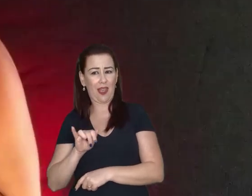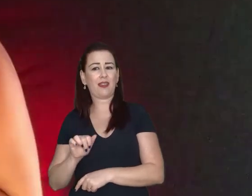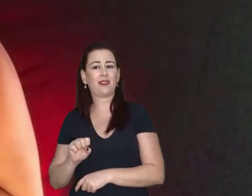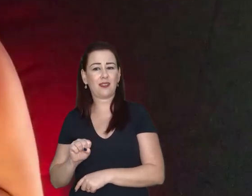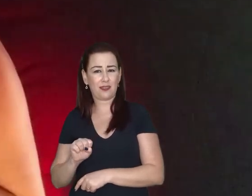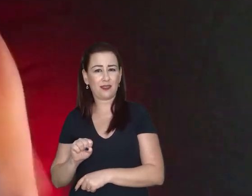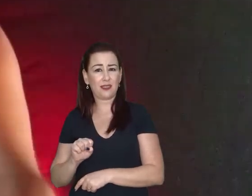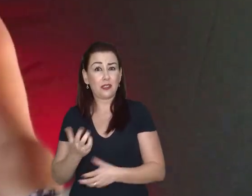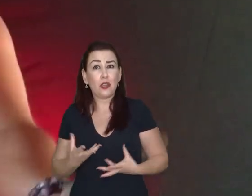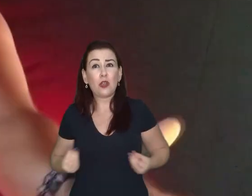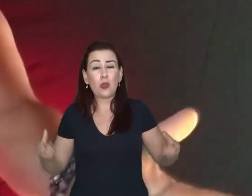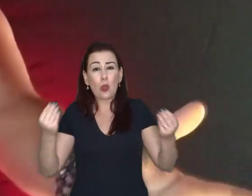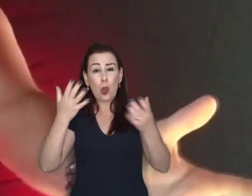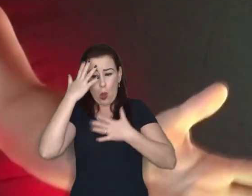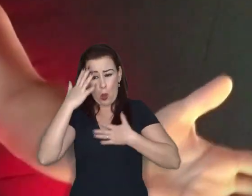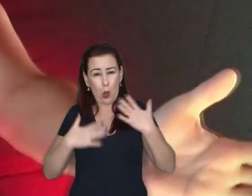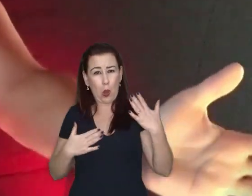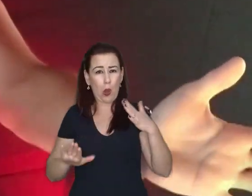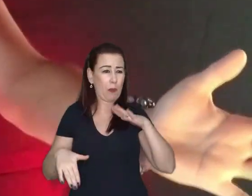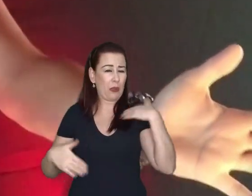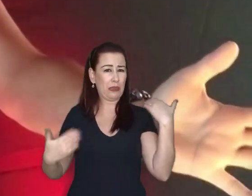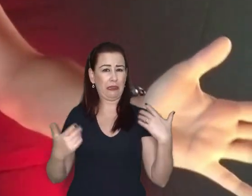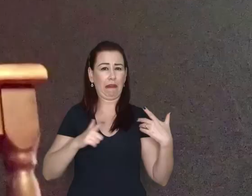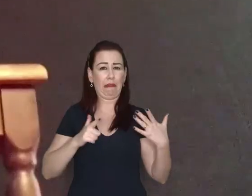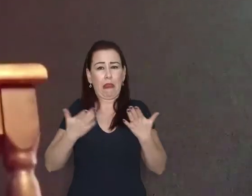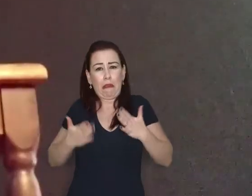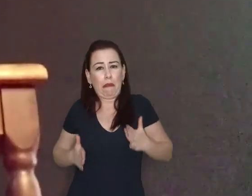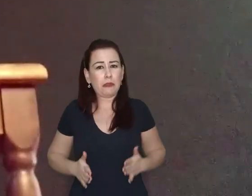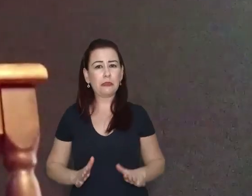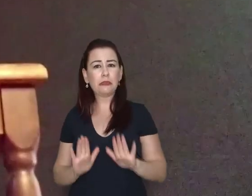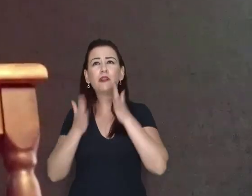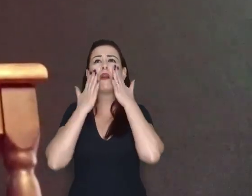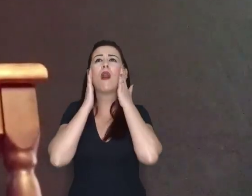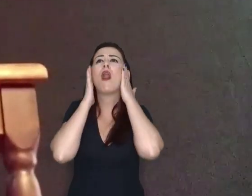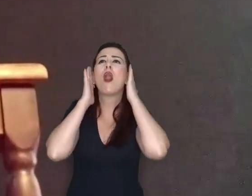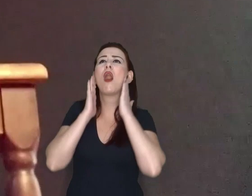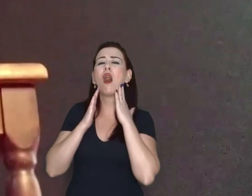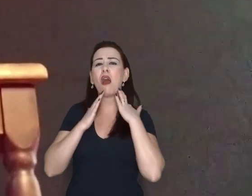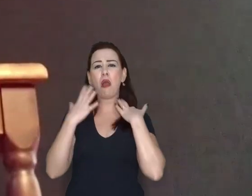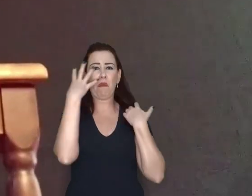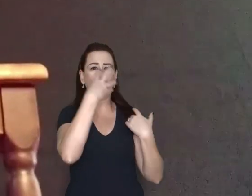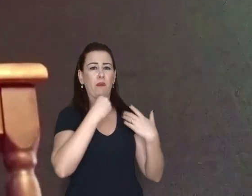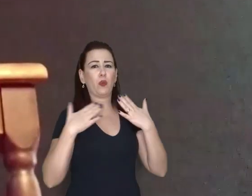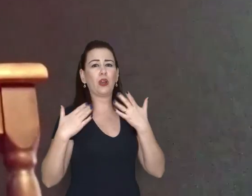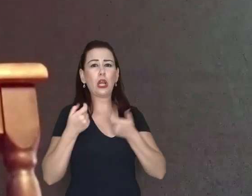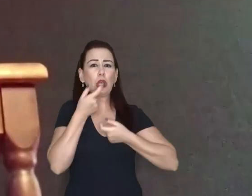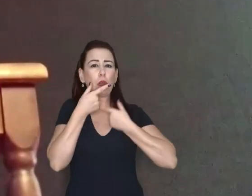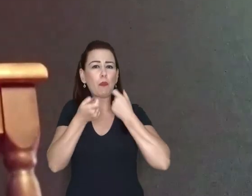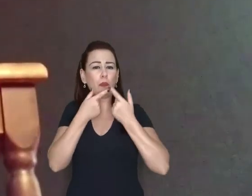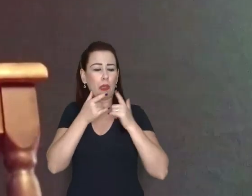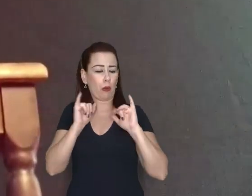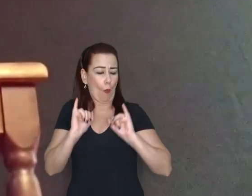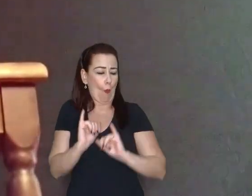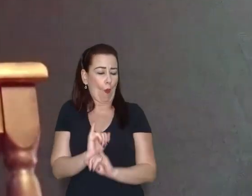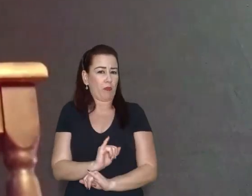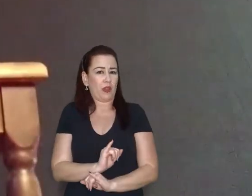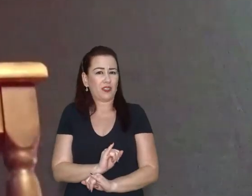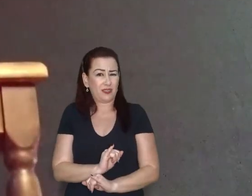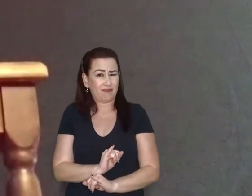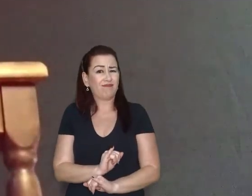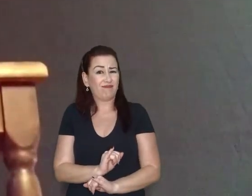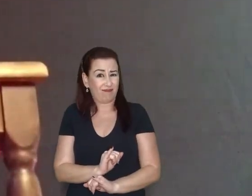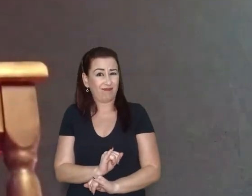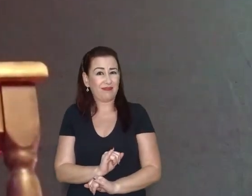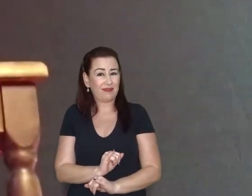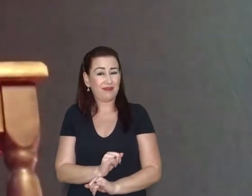Critérias de corpos mutilados nas clínicas de estética, nas pílulas de emagrecimento,